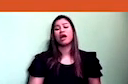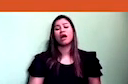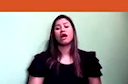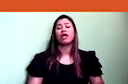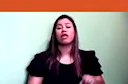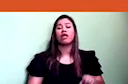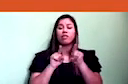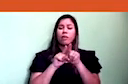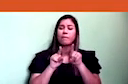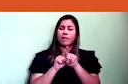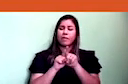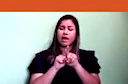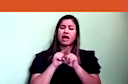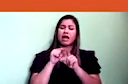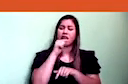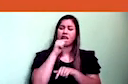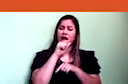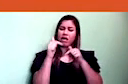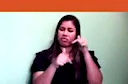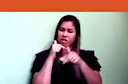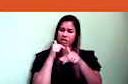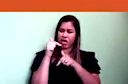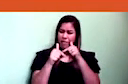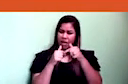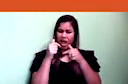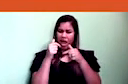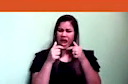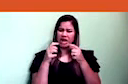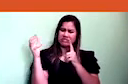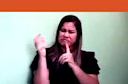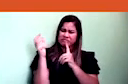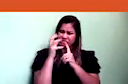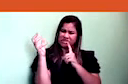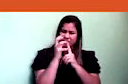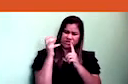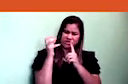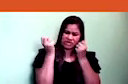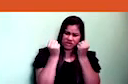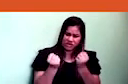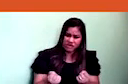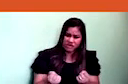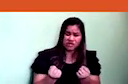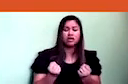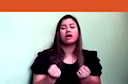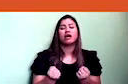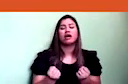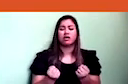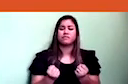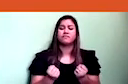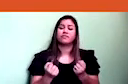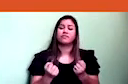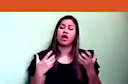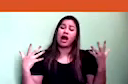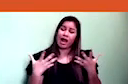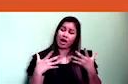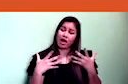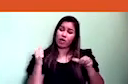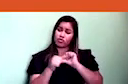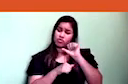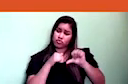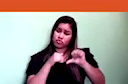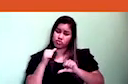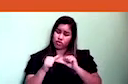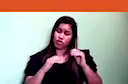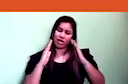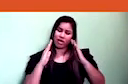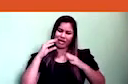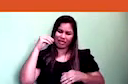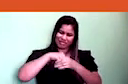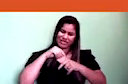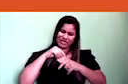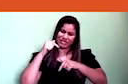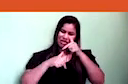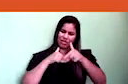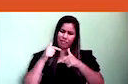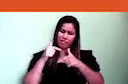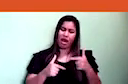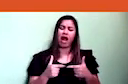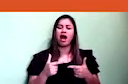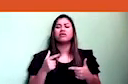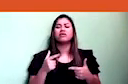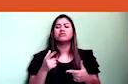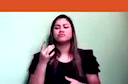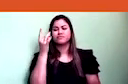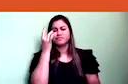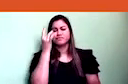que nós estamos exercendo online, na grande maioria das pessoas, o chamado home office, ele também traz pressões,